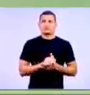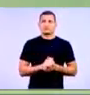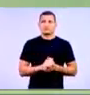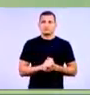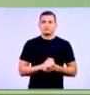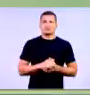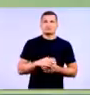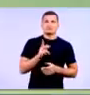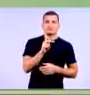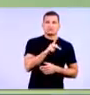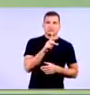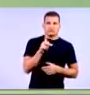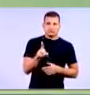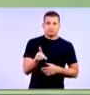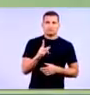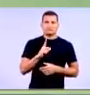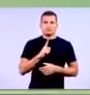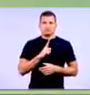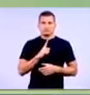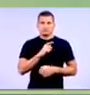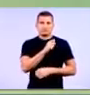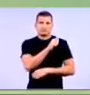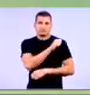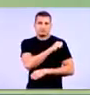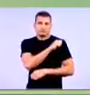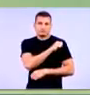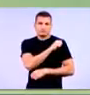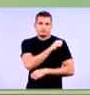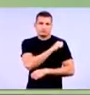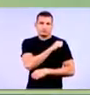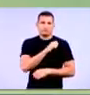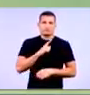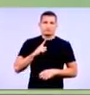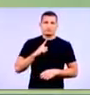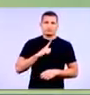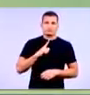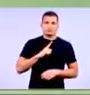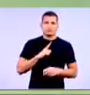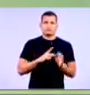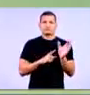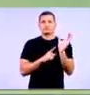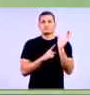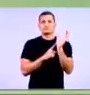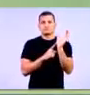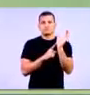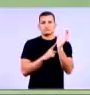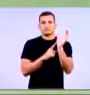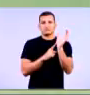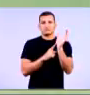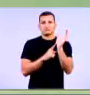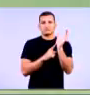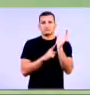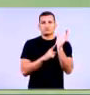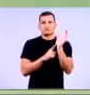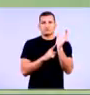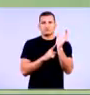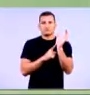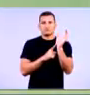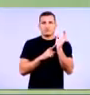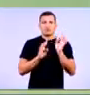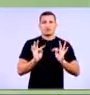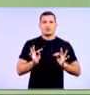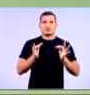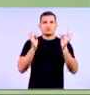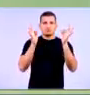os professores, tem os alunos, e tem uma combinação, né, da